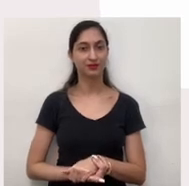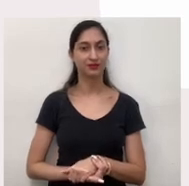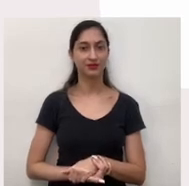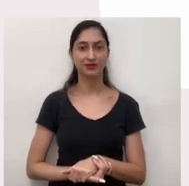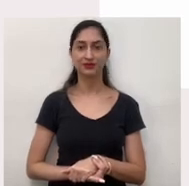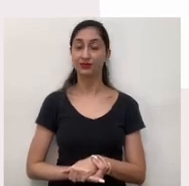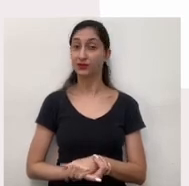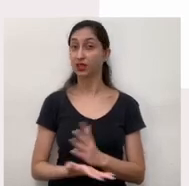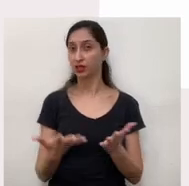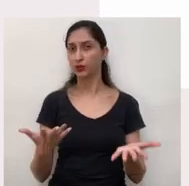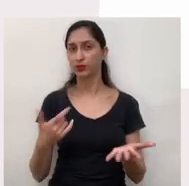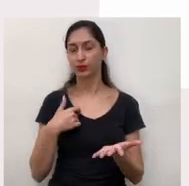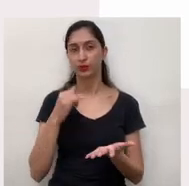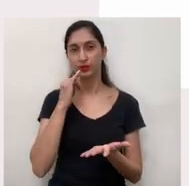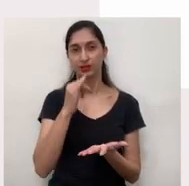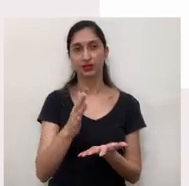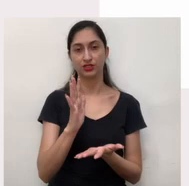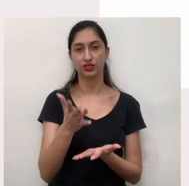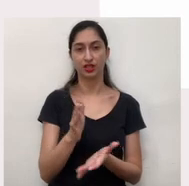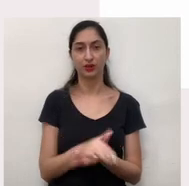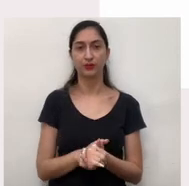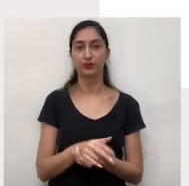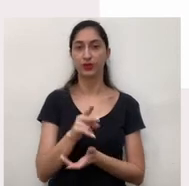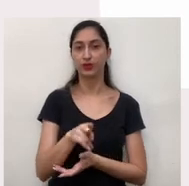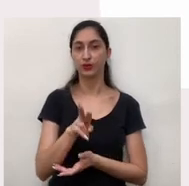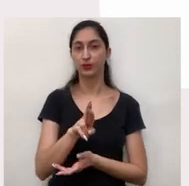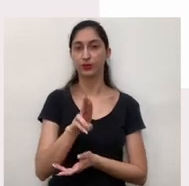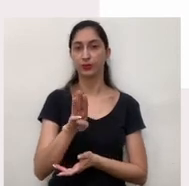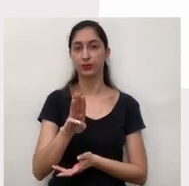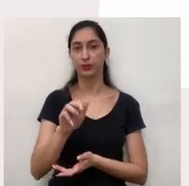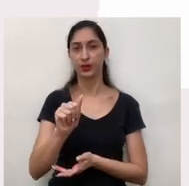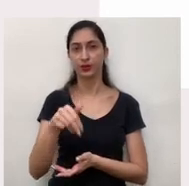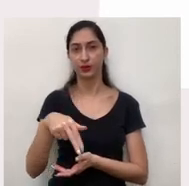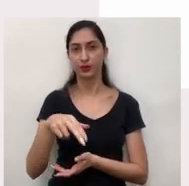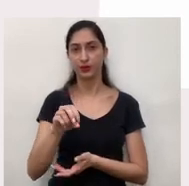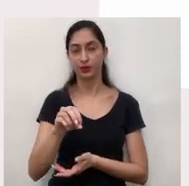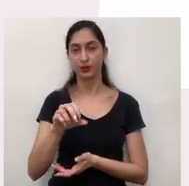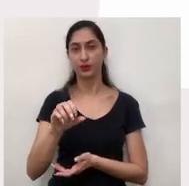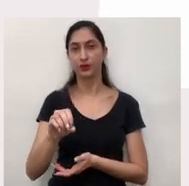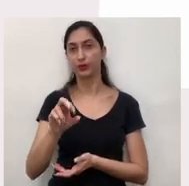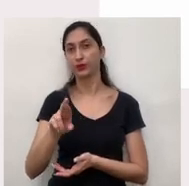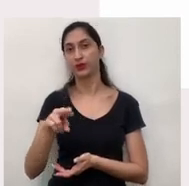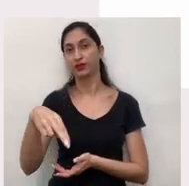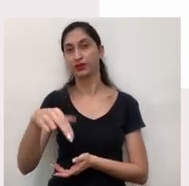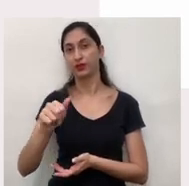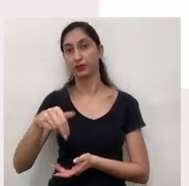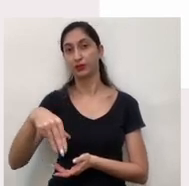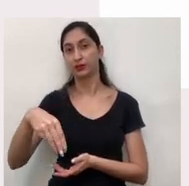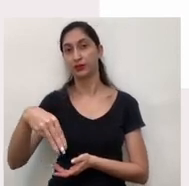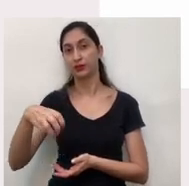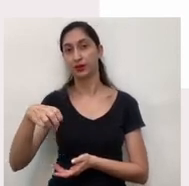Bom, como eu dizia para vocês, no Urbano Ornamento eu encontrei esse novo objeto de pesquisa, que são,